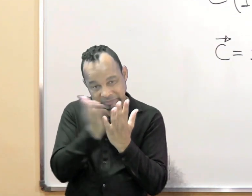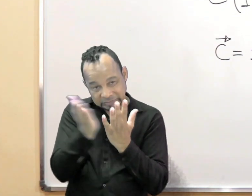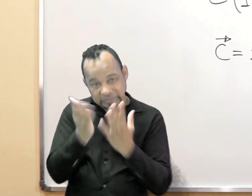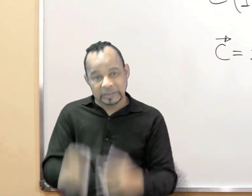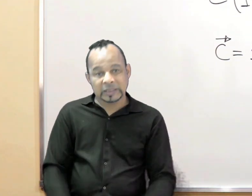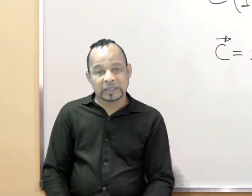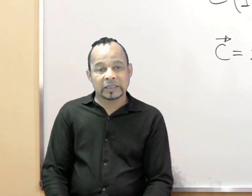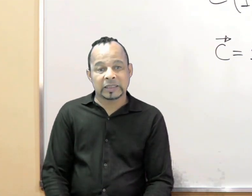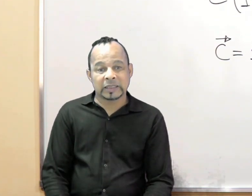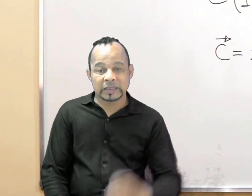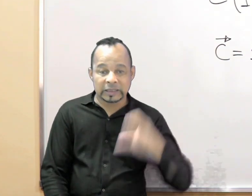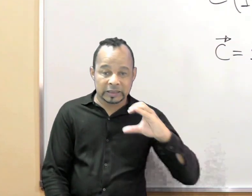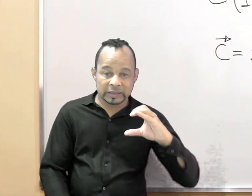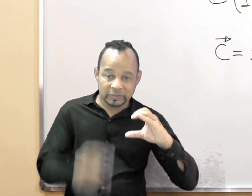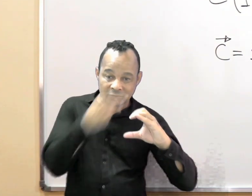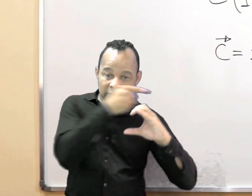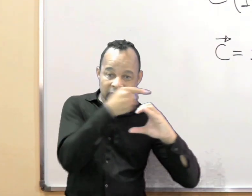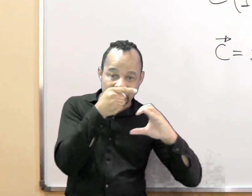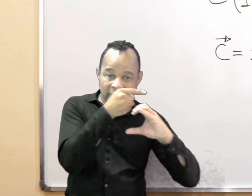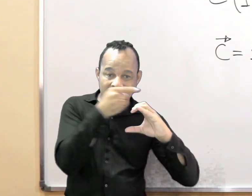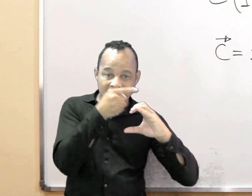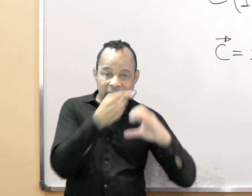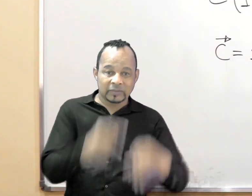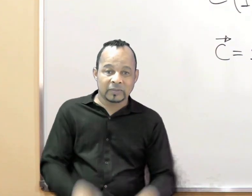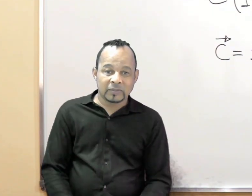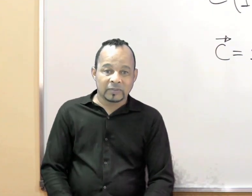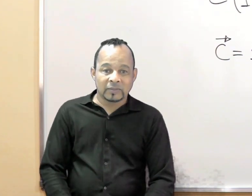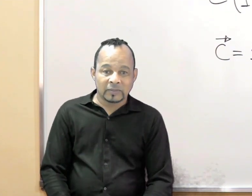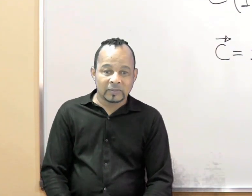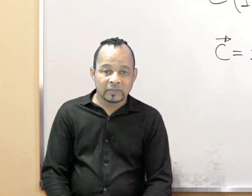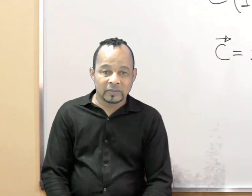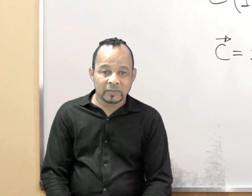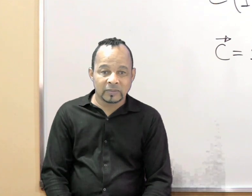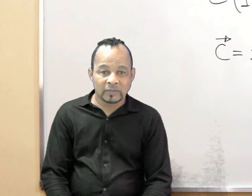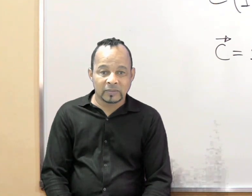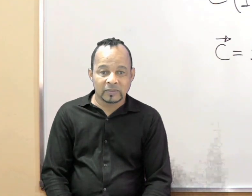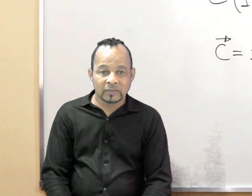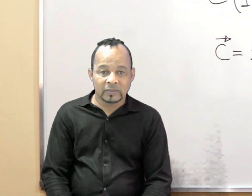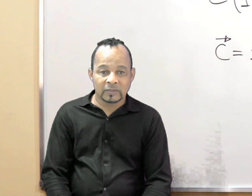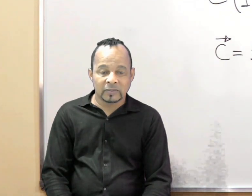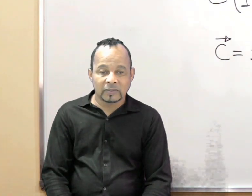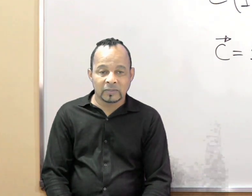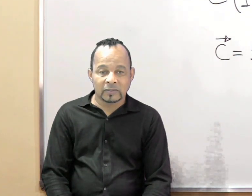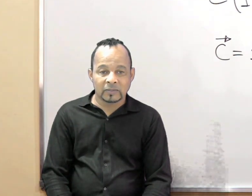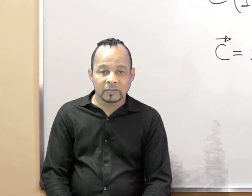confusão seria escrevermos C como sendo